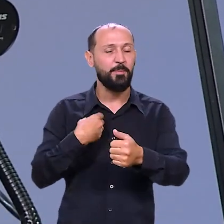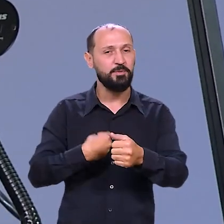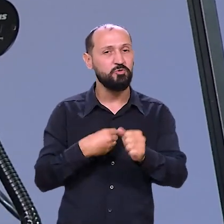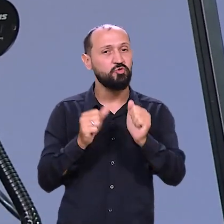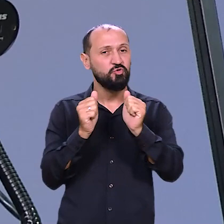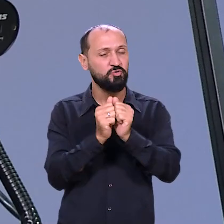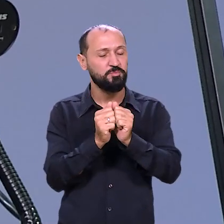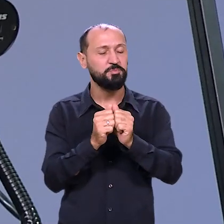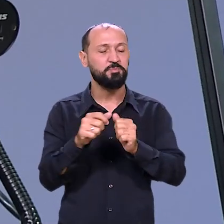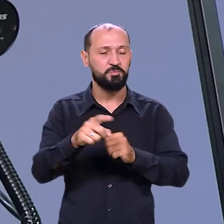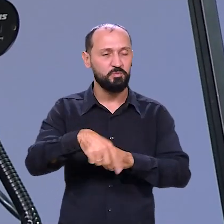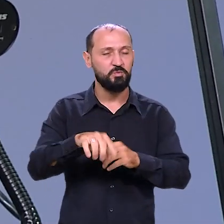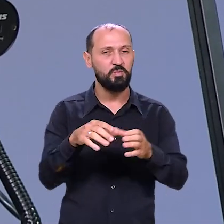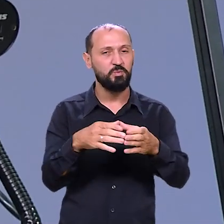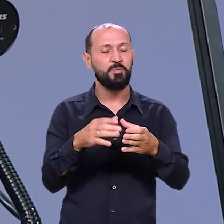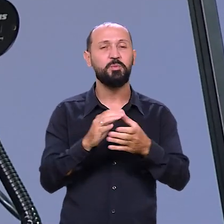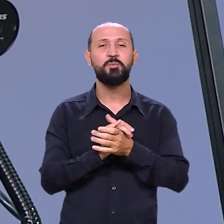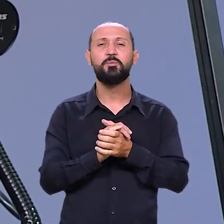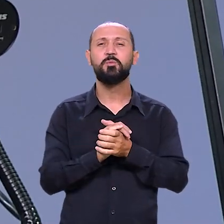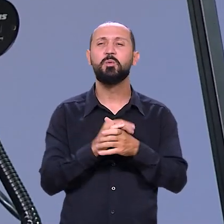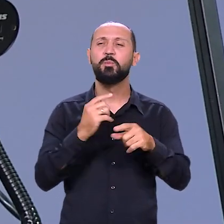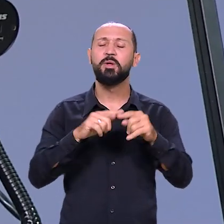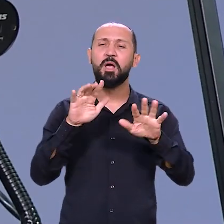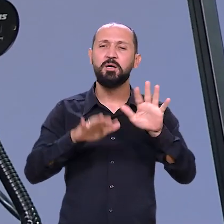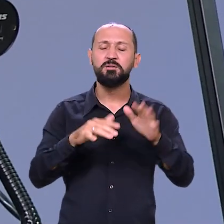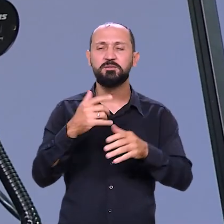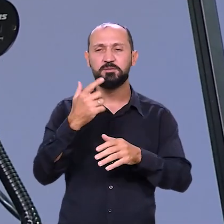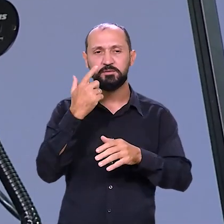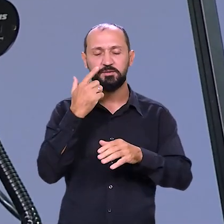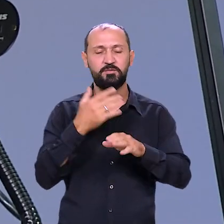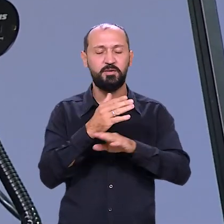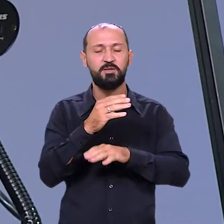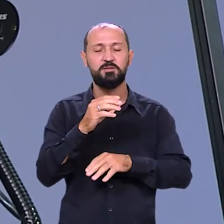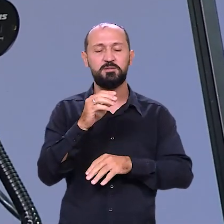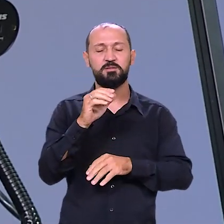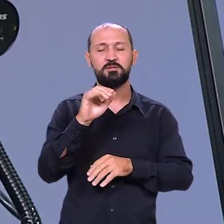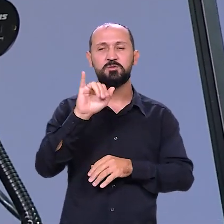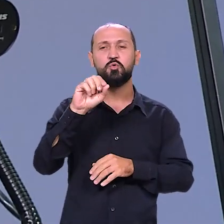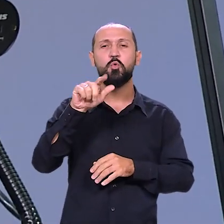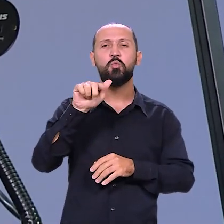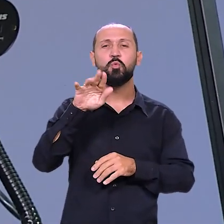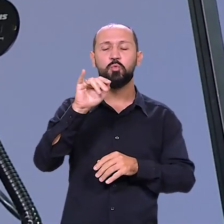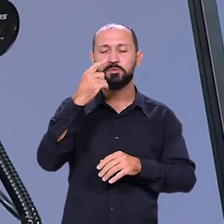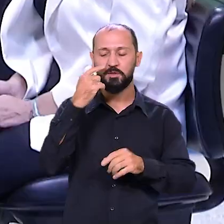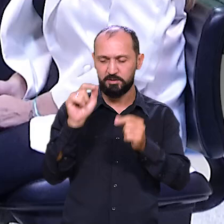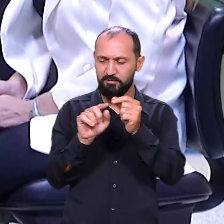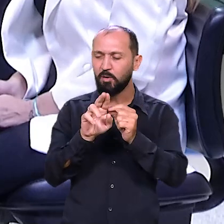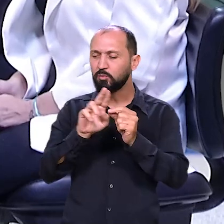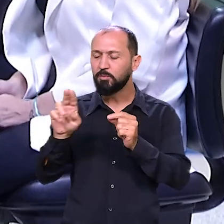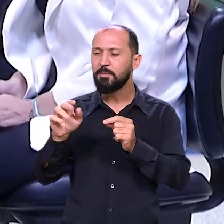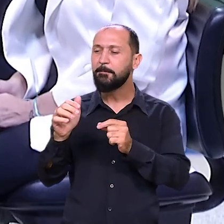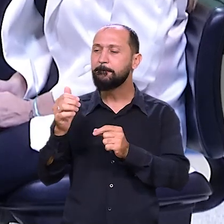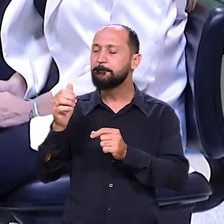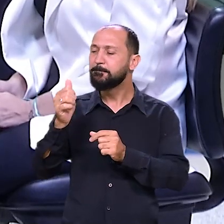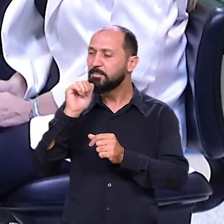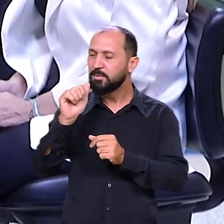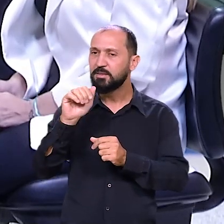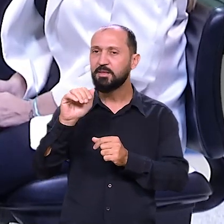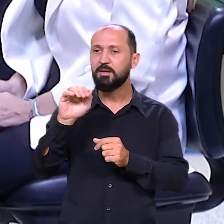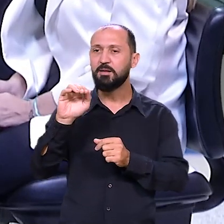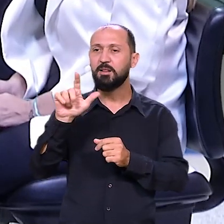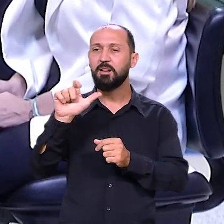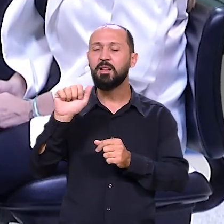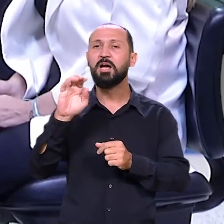mais efetivamente, porque às vezes você vai comprar iogurte e vem lá bebida láctea, mas a